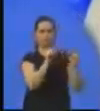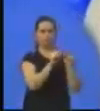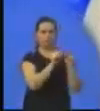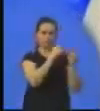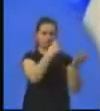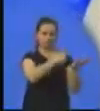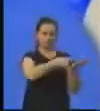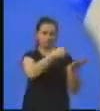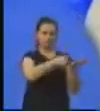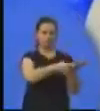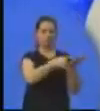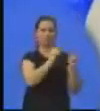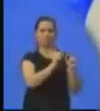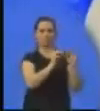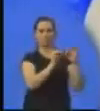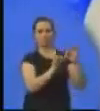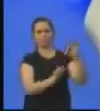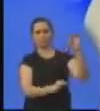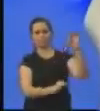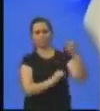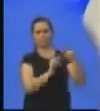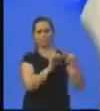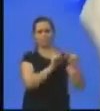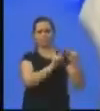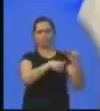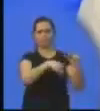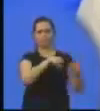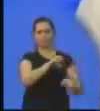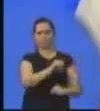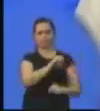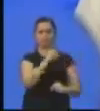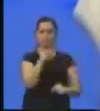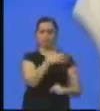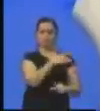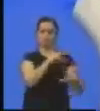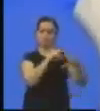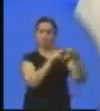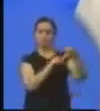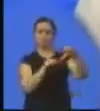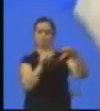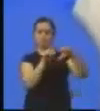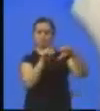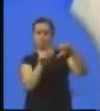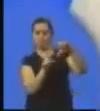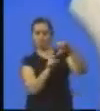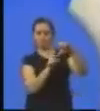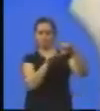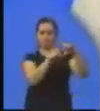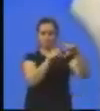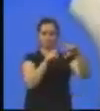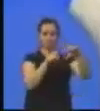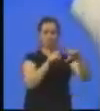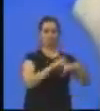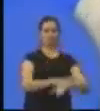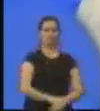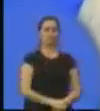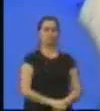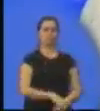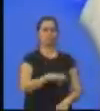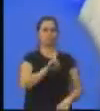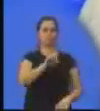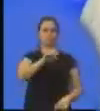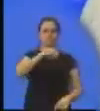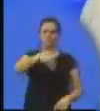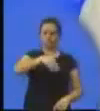eu determino lá o tamanho do seno desse novo ângulo, seno de x. Bom, domínio da